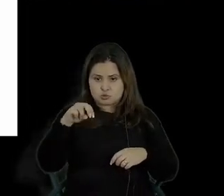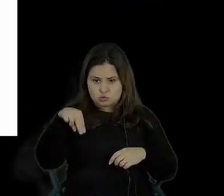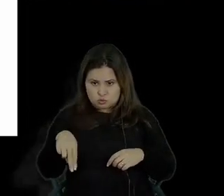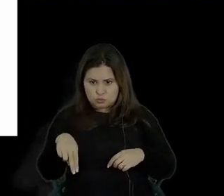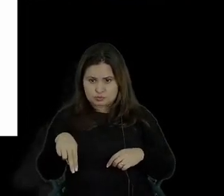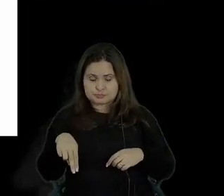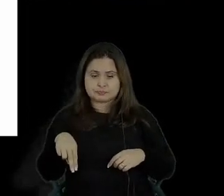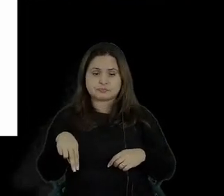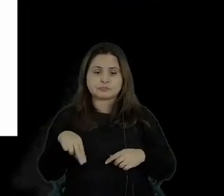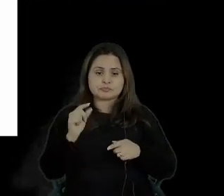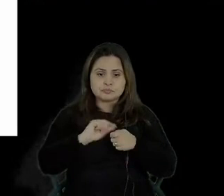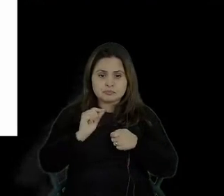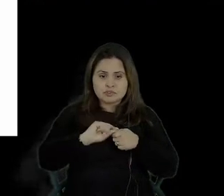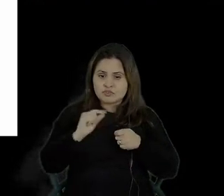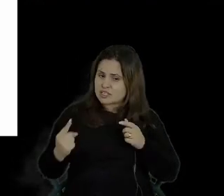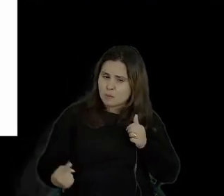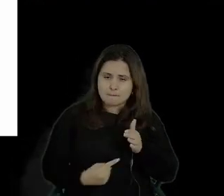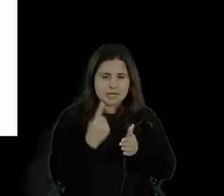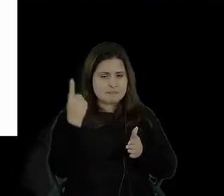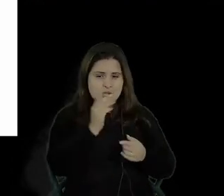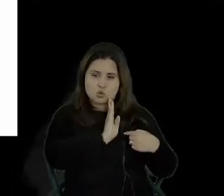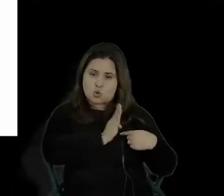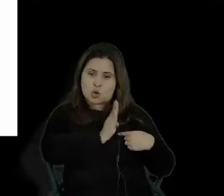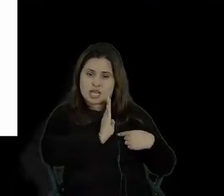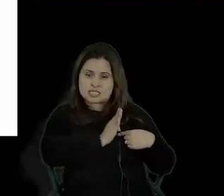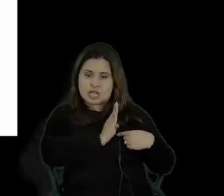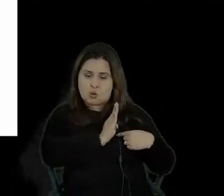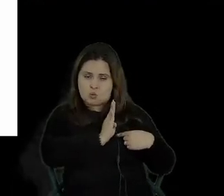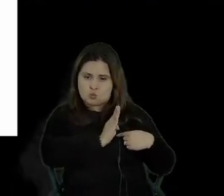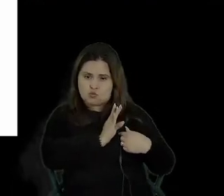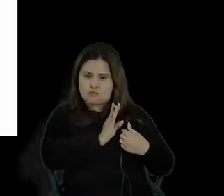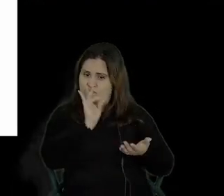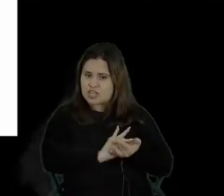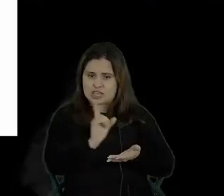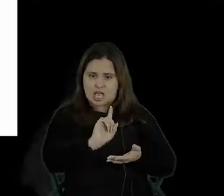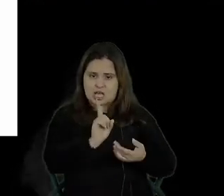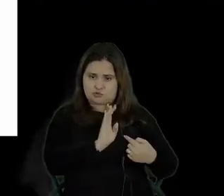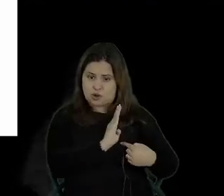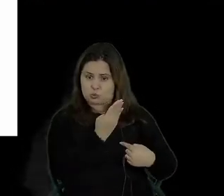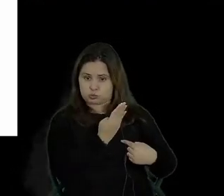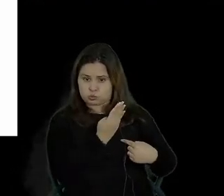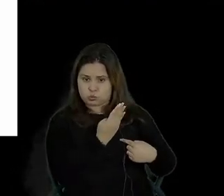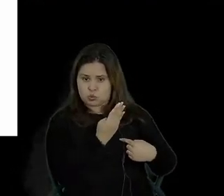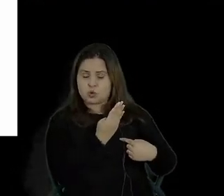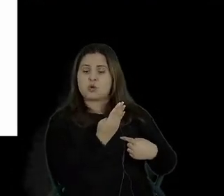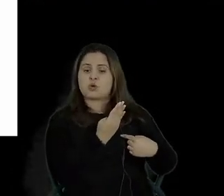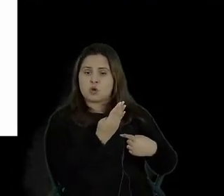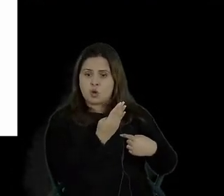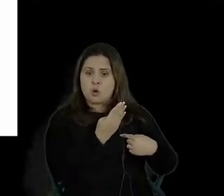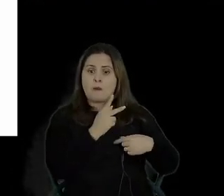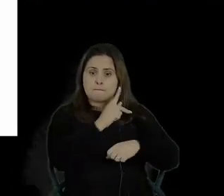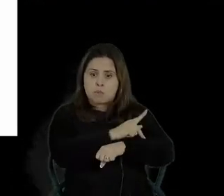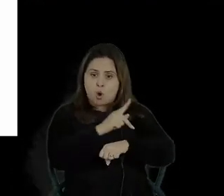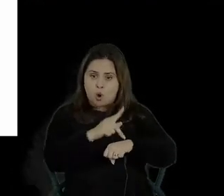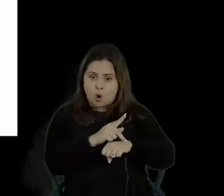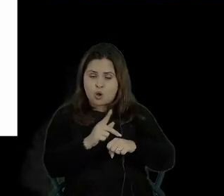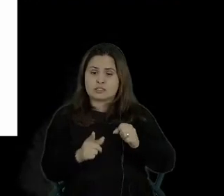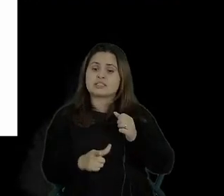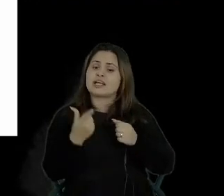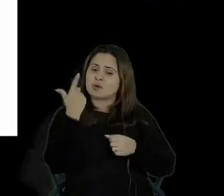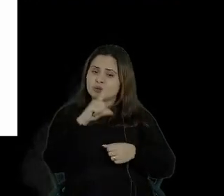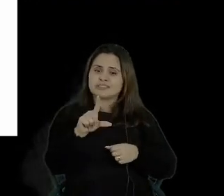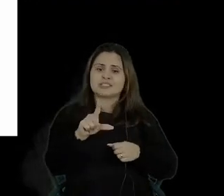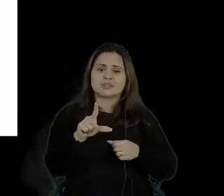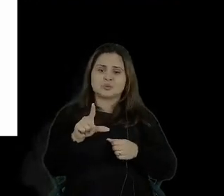Que fez o primeiro coração artificial brasileiro, que hoje é meu orientador no pós-doutorado, nós conseguimos resolver o problema.